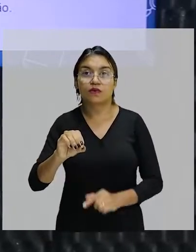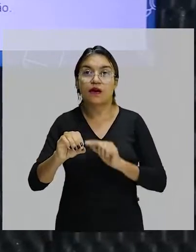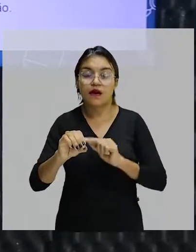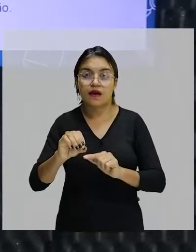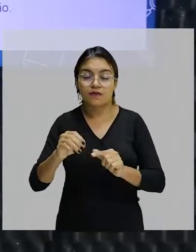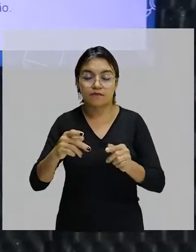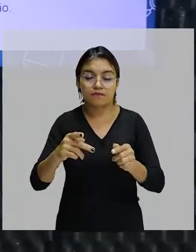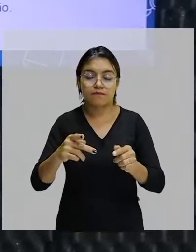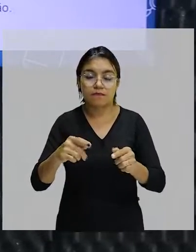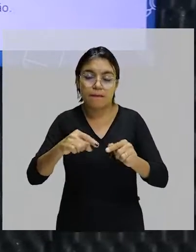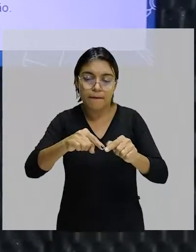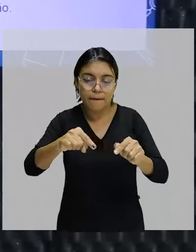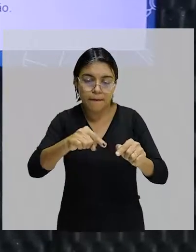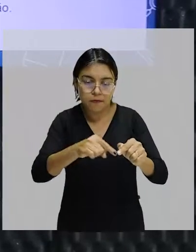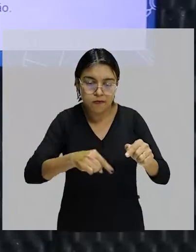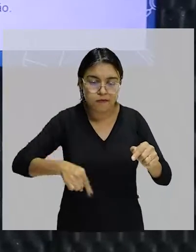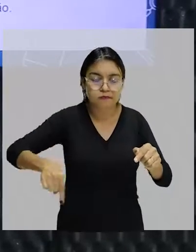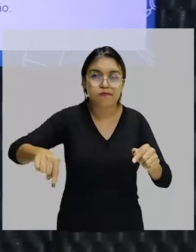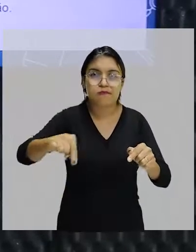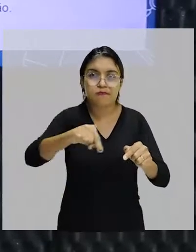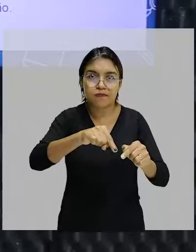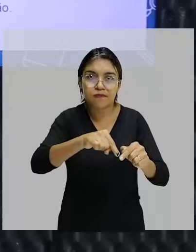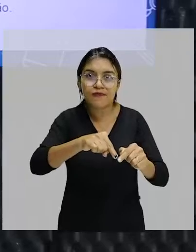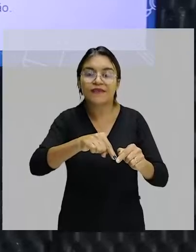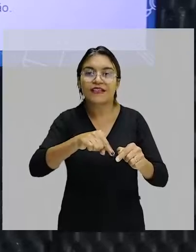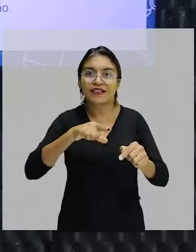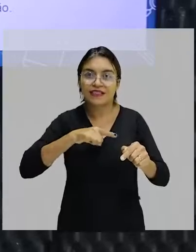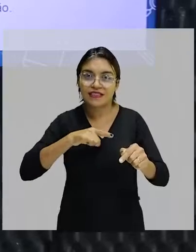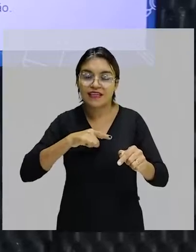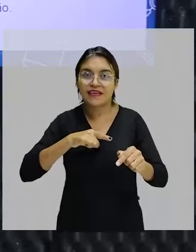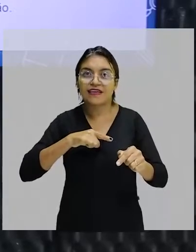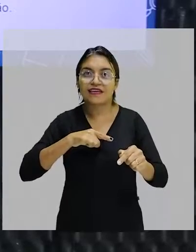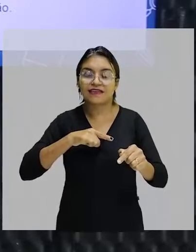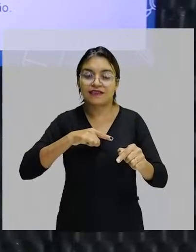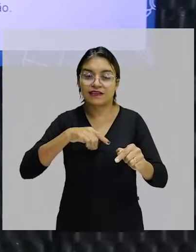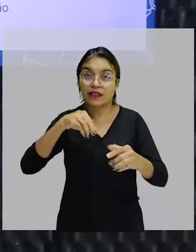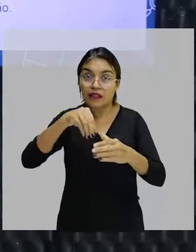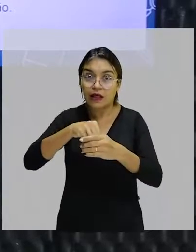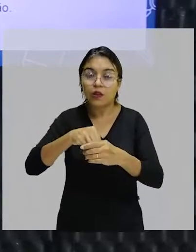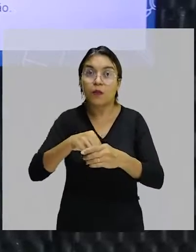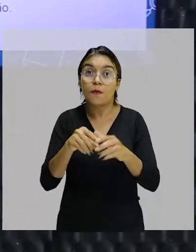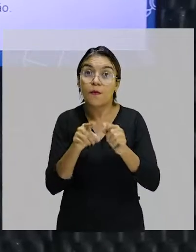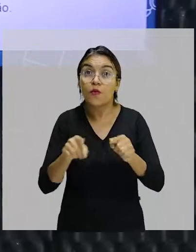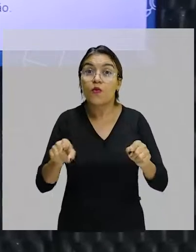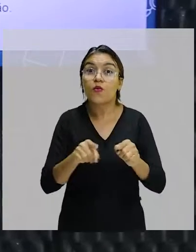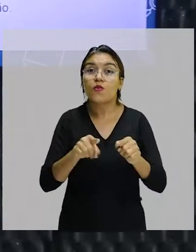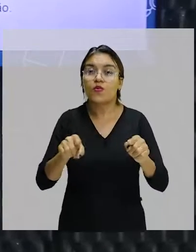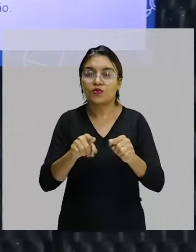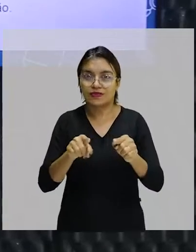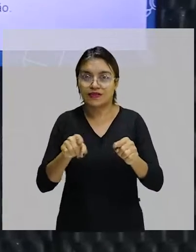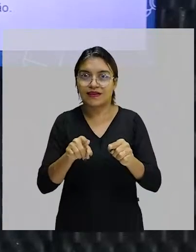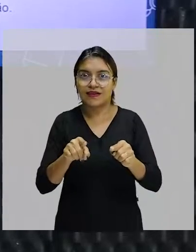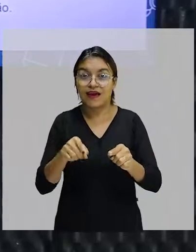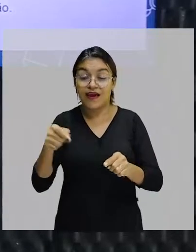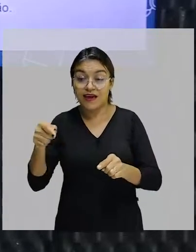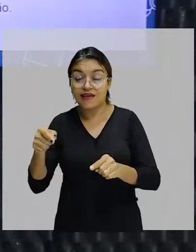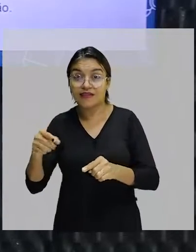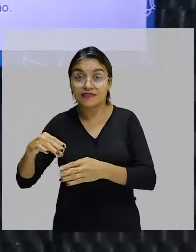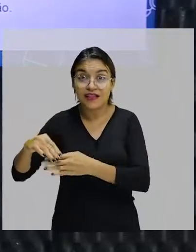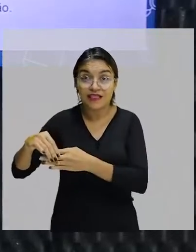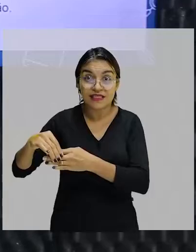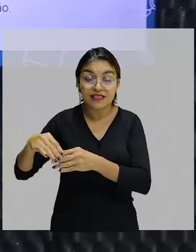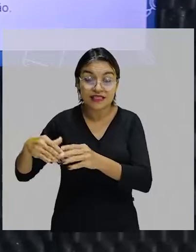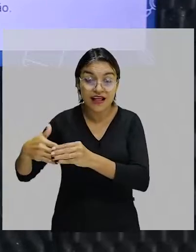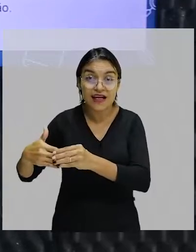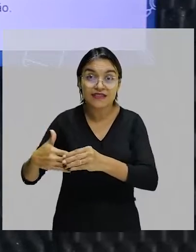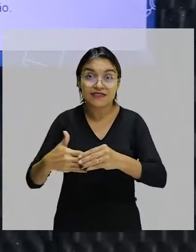uma forma que você tinha de transmitir essas músicas. Você gravava essas músicas e eles traziam esses discos. Quando eles traziam